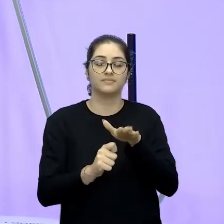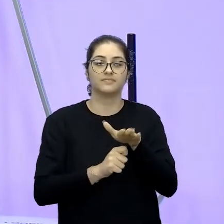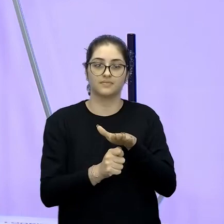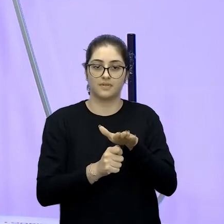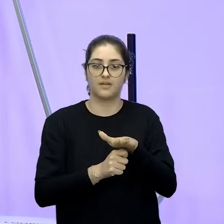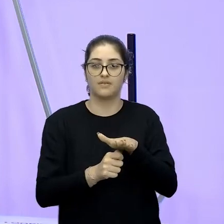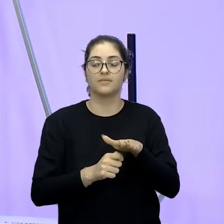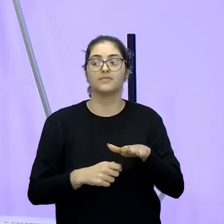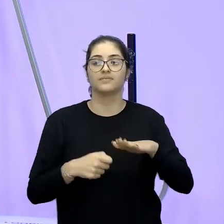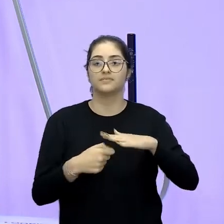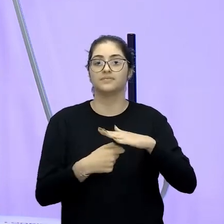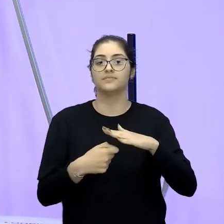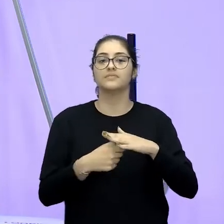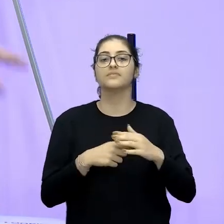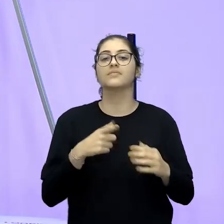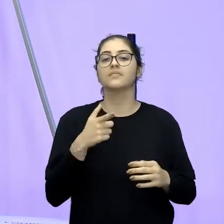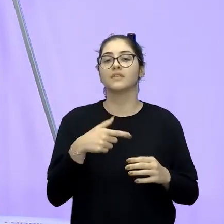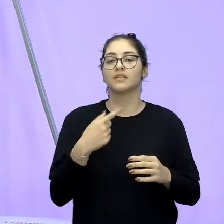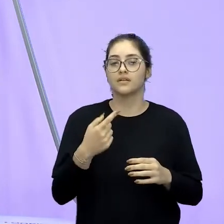curso de